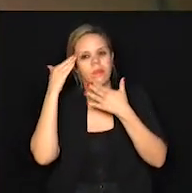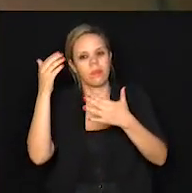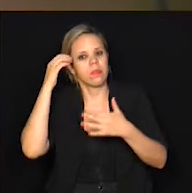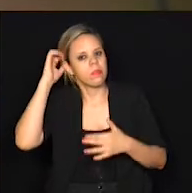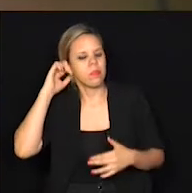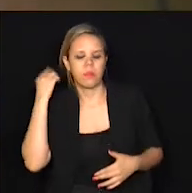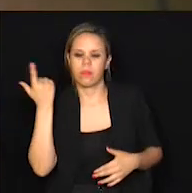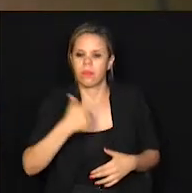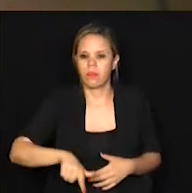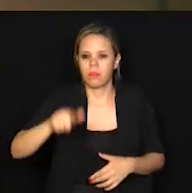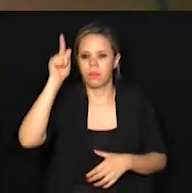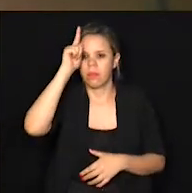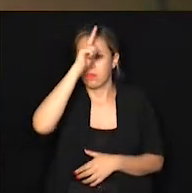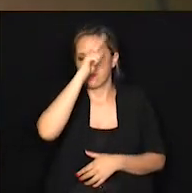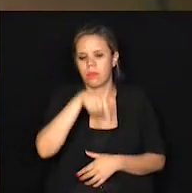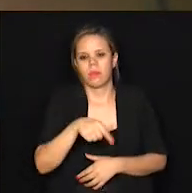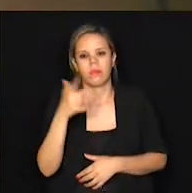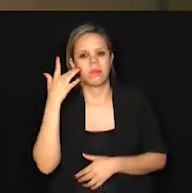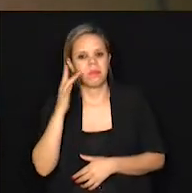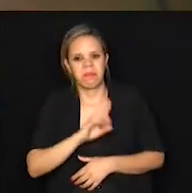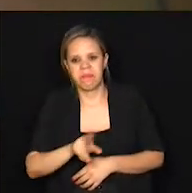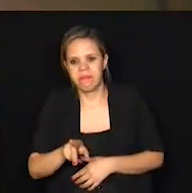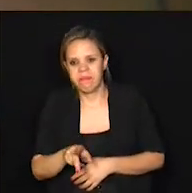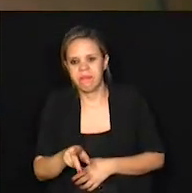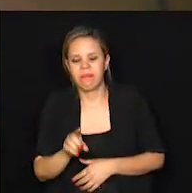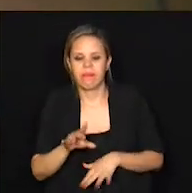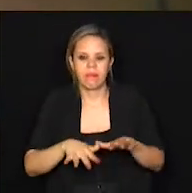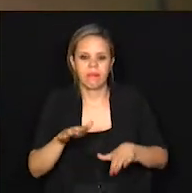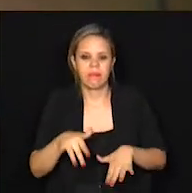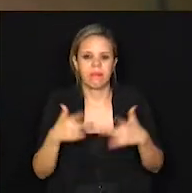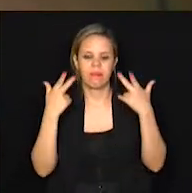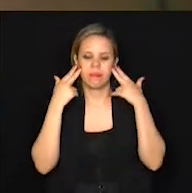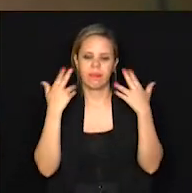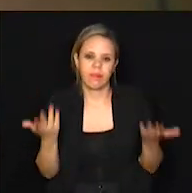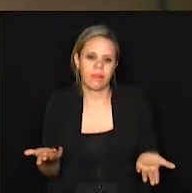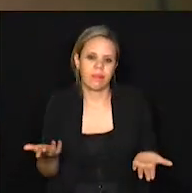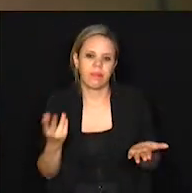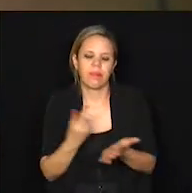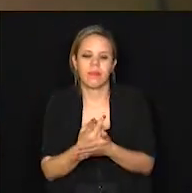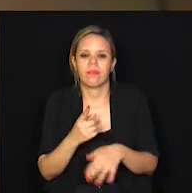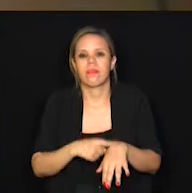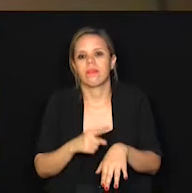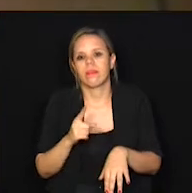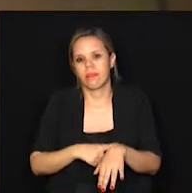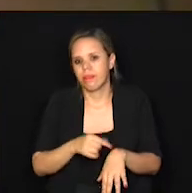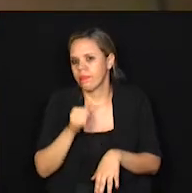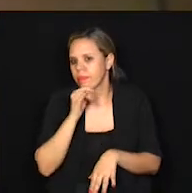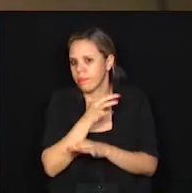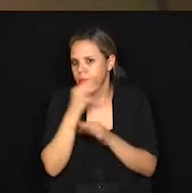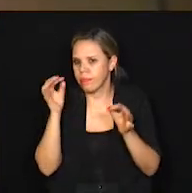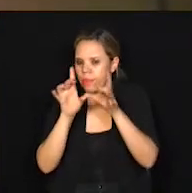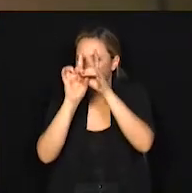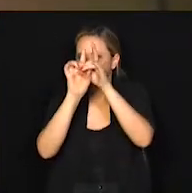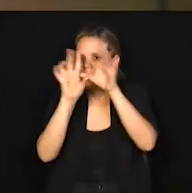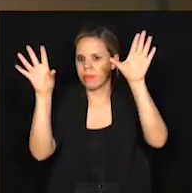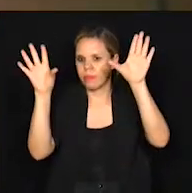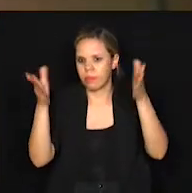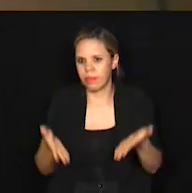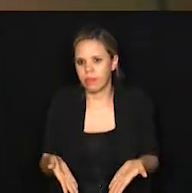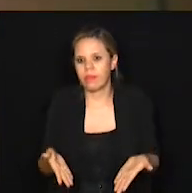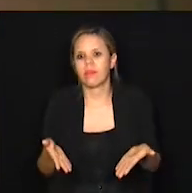de se reinventar, de buscar os meios de tecnologia, de aprender, né, durante esse